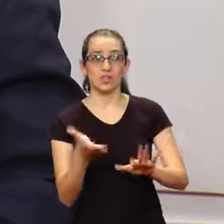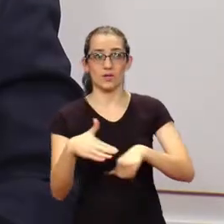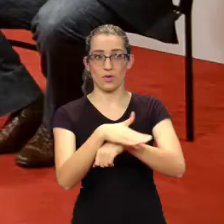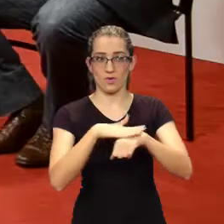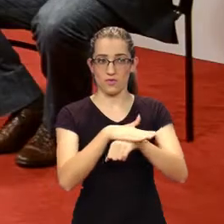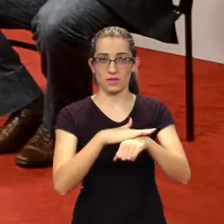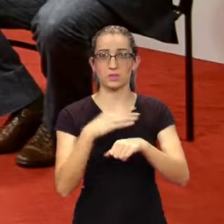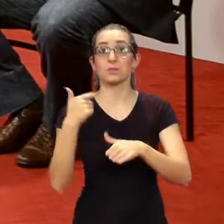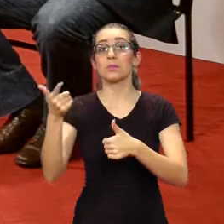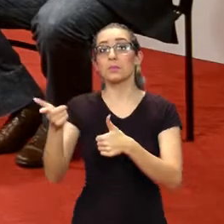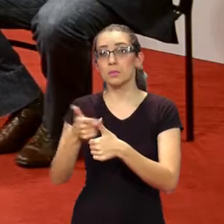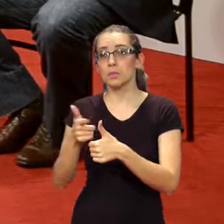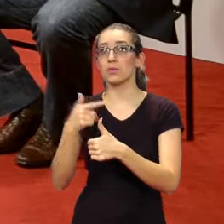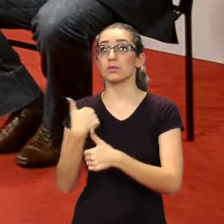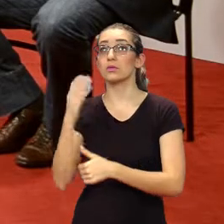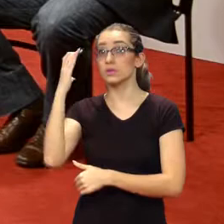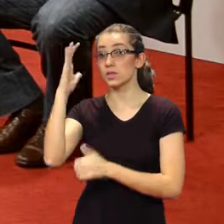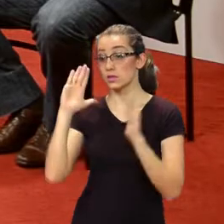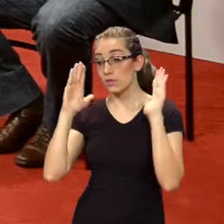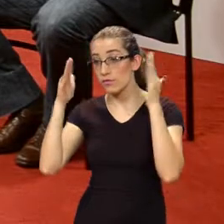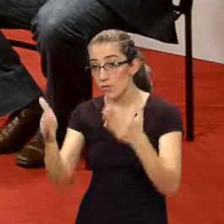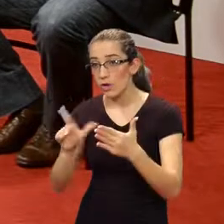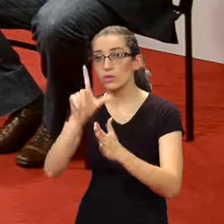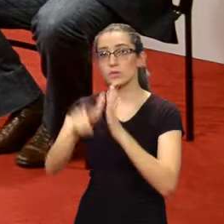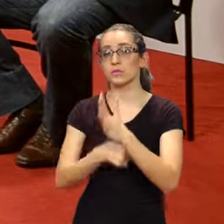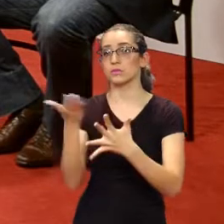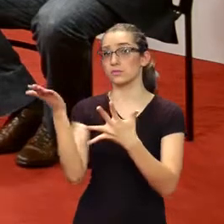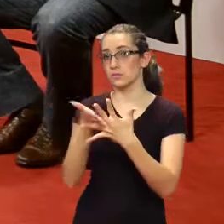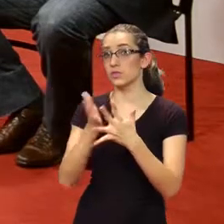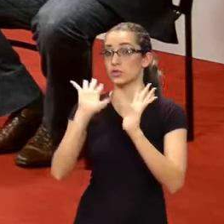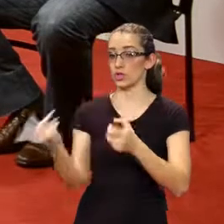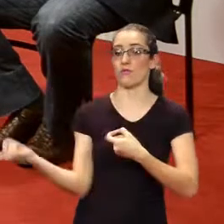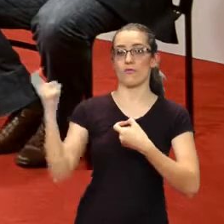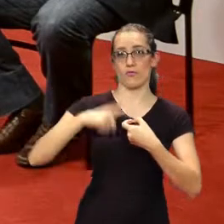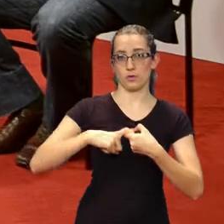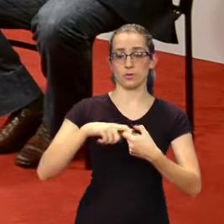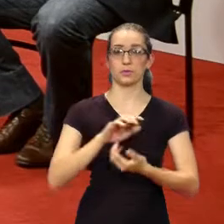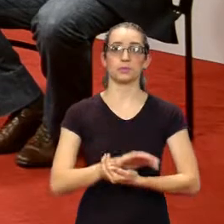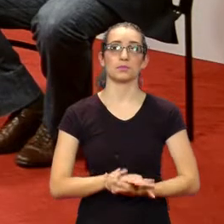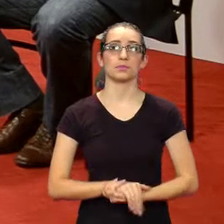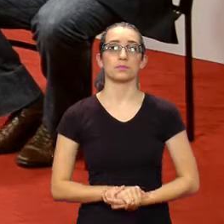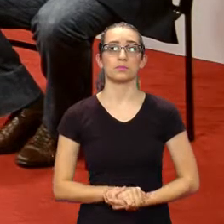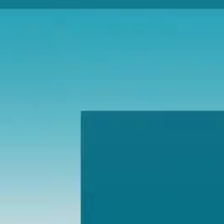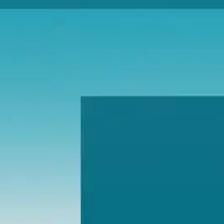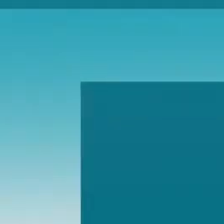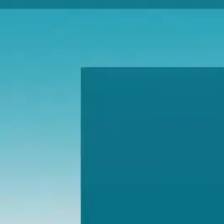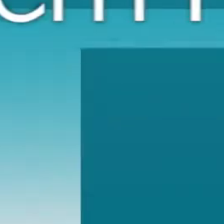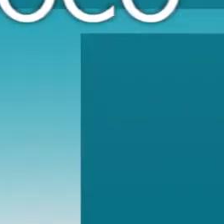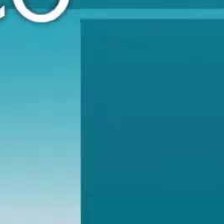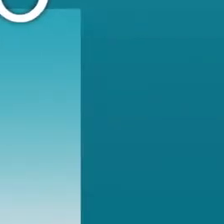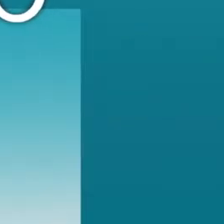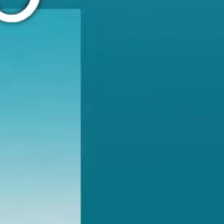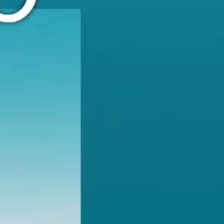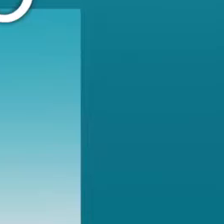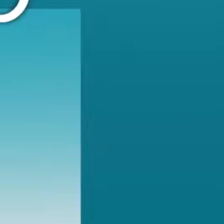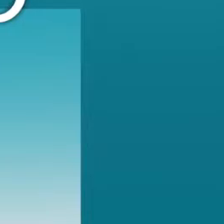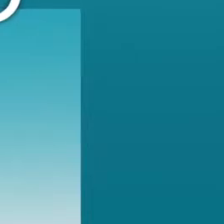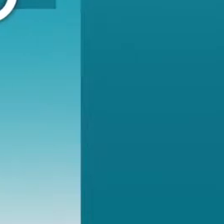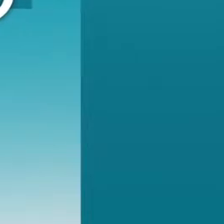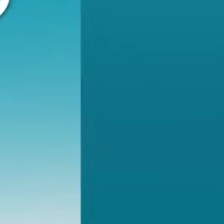gente já vai conversar. Nós vamos para o quadro Ciência em Foco, depois do intervalo, e já voltamos.